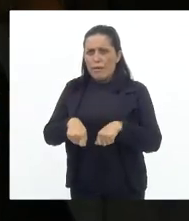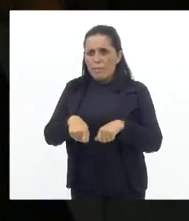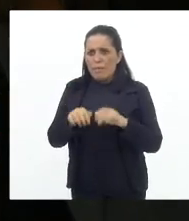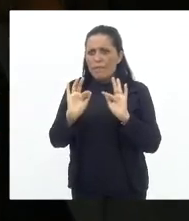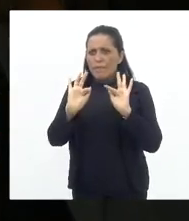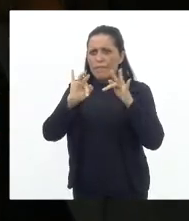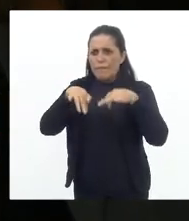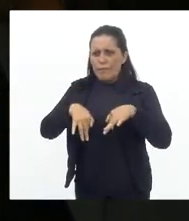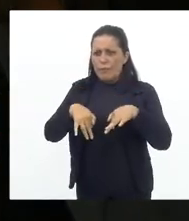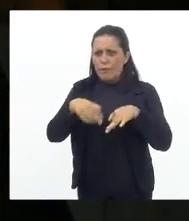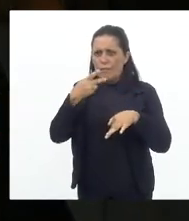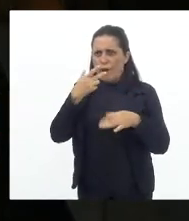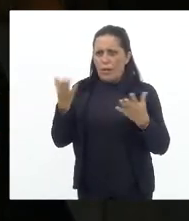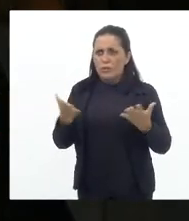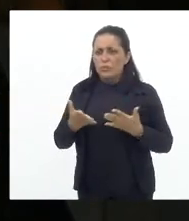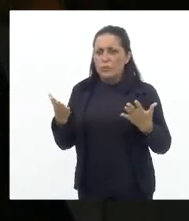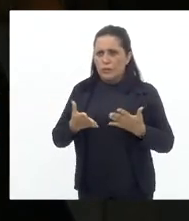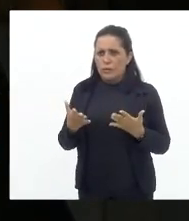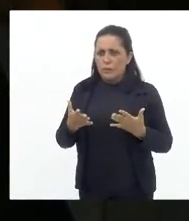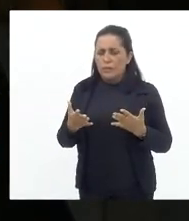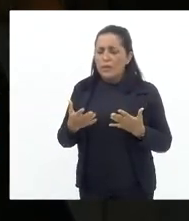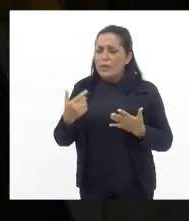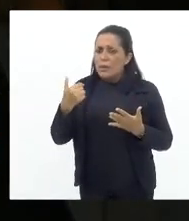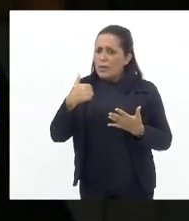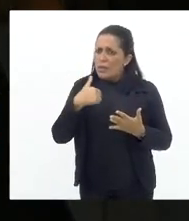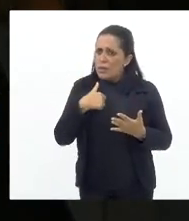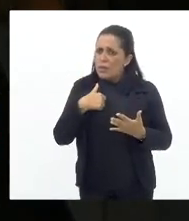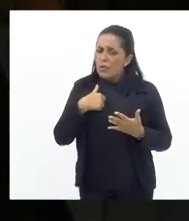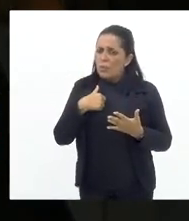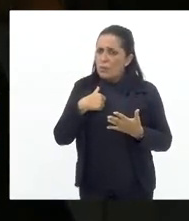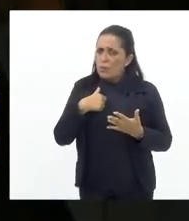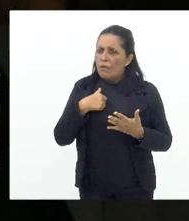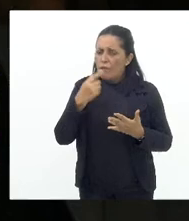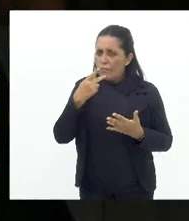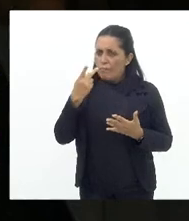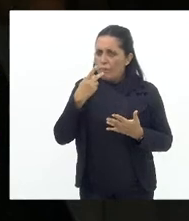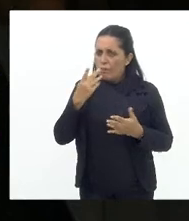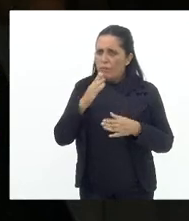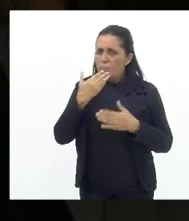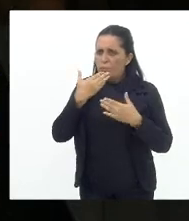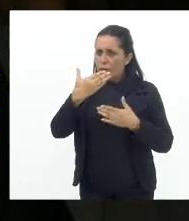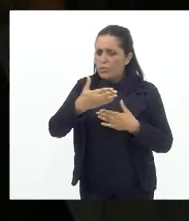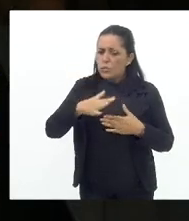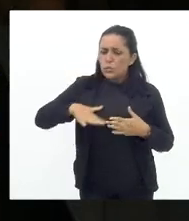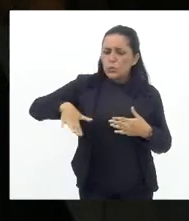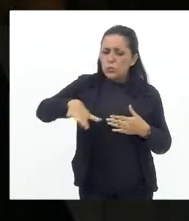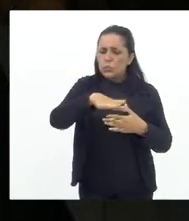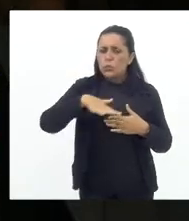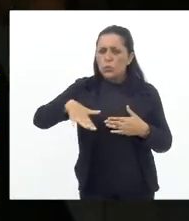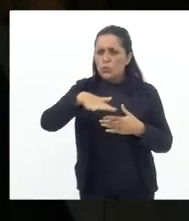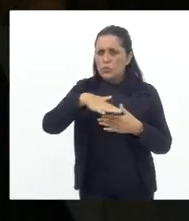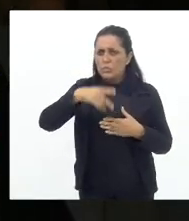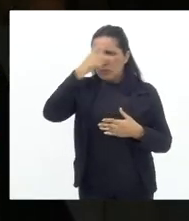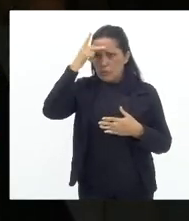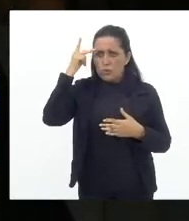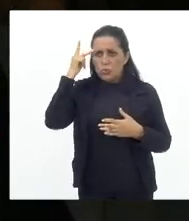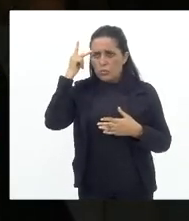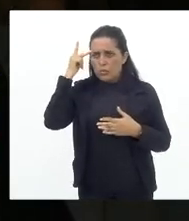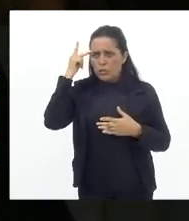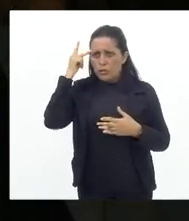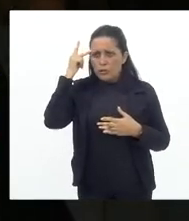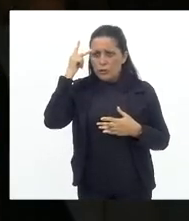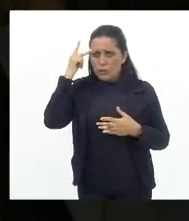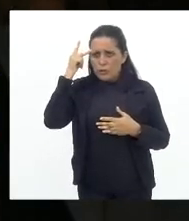encerrar a fala de hoje eu recomendo o que todos aqueles que